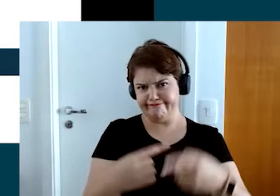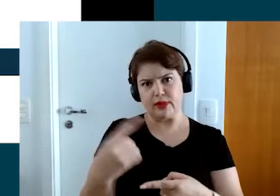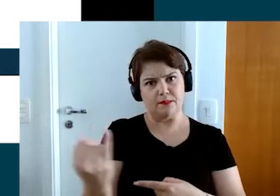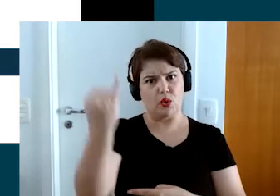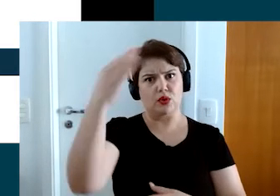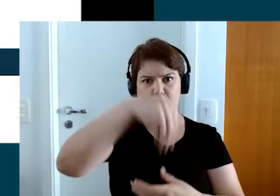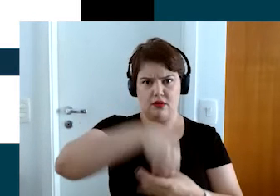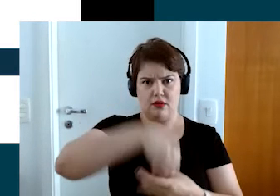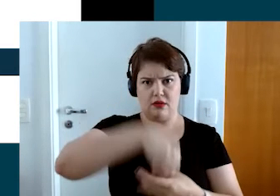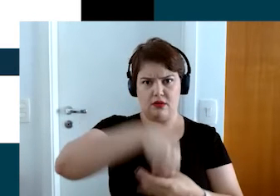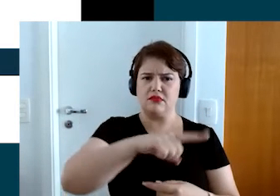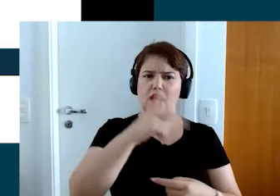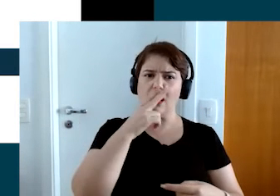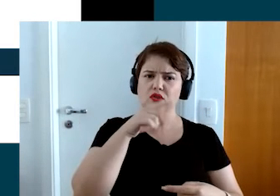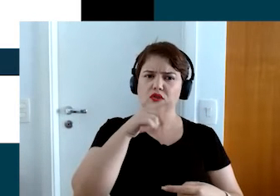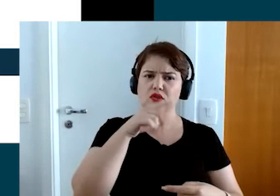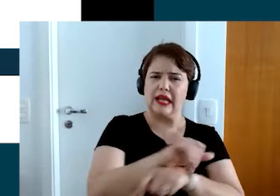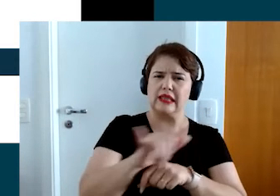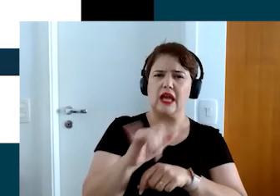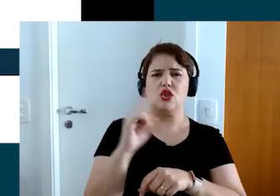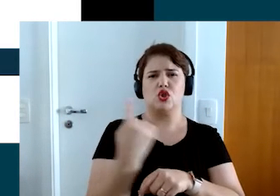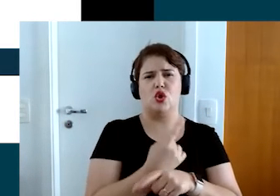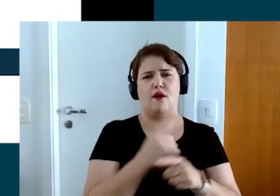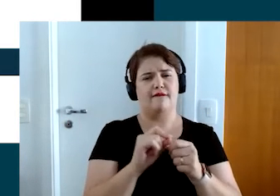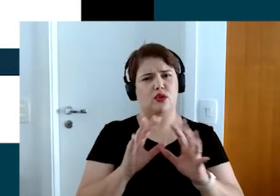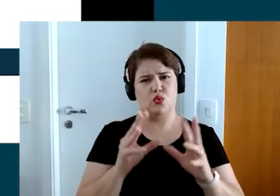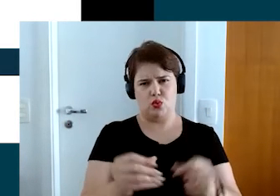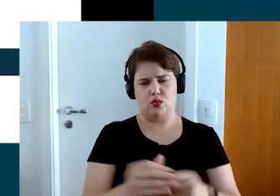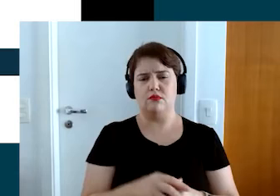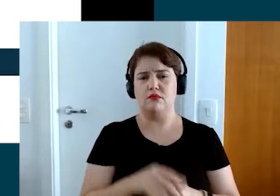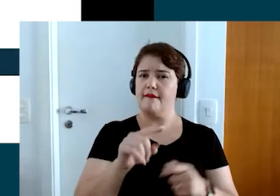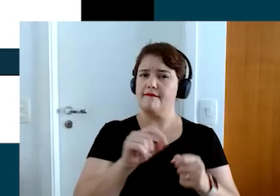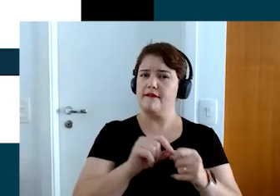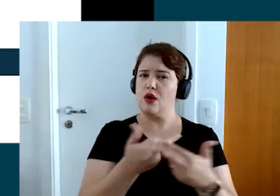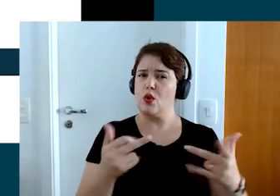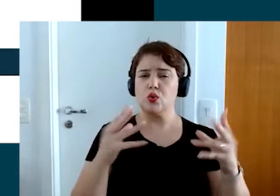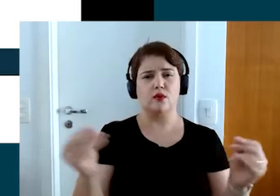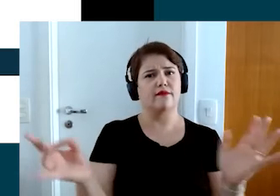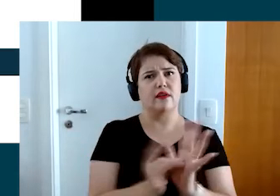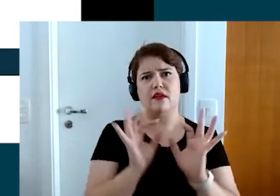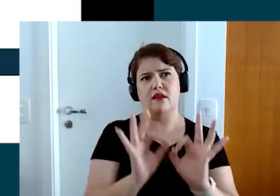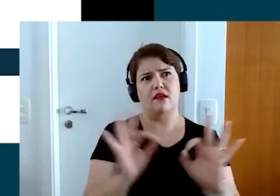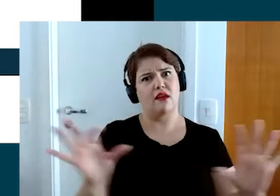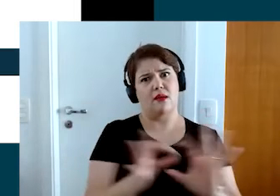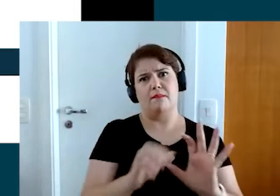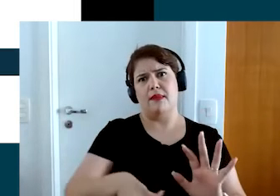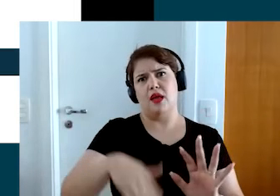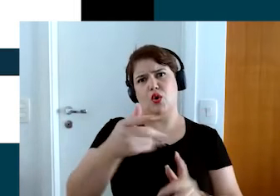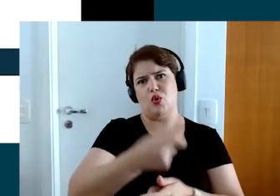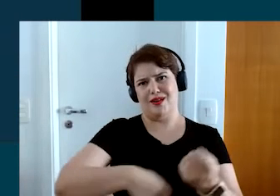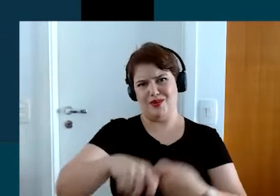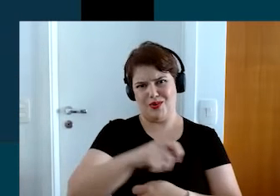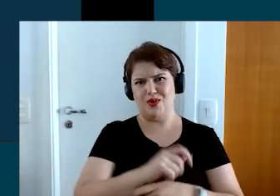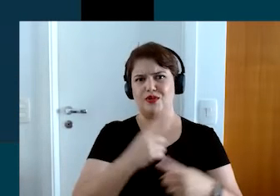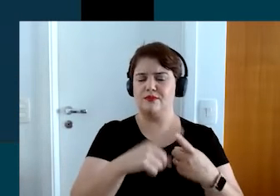bastante envolvido ali com as estratégias de a gente responder rápido e aí fazer coisas que realmente vão fazer sentido para o negócio e para os